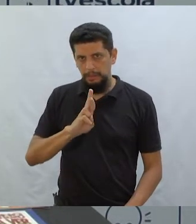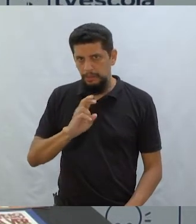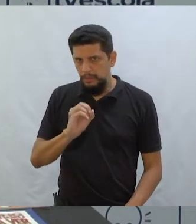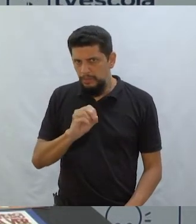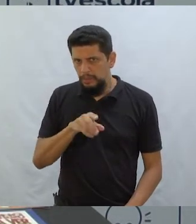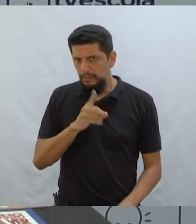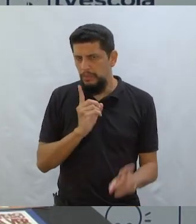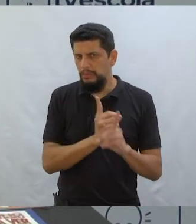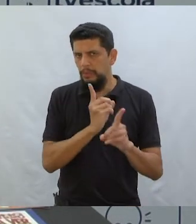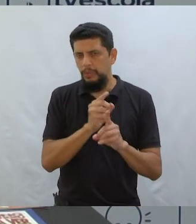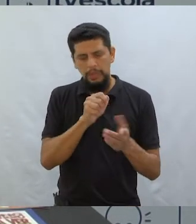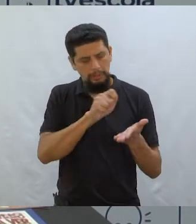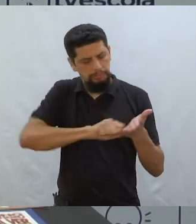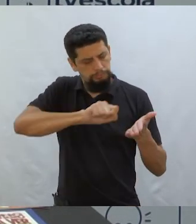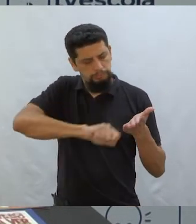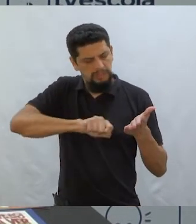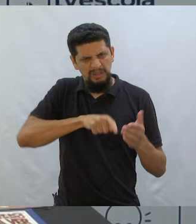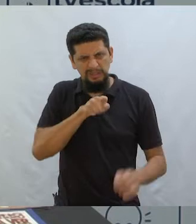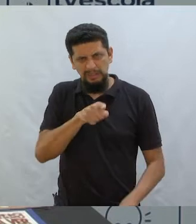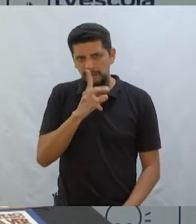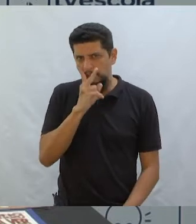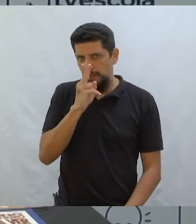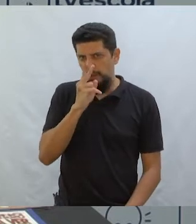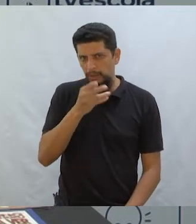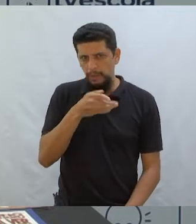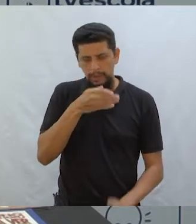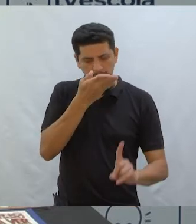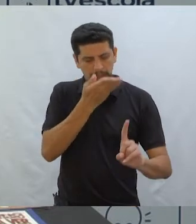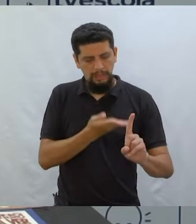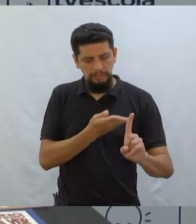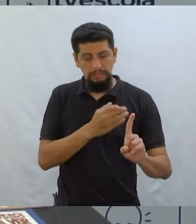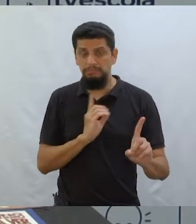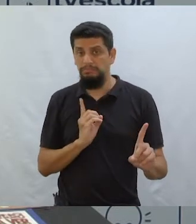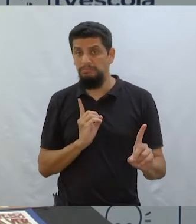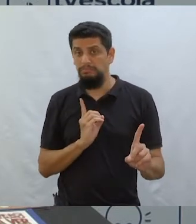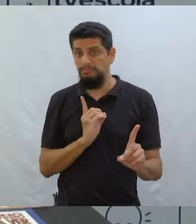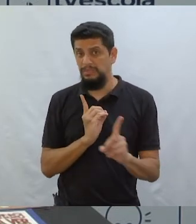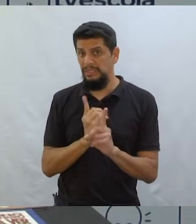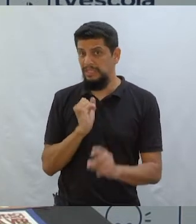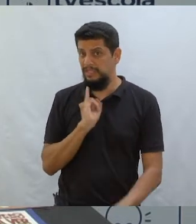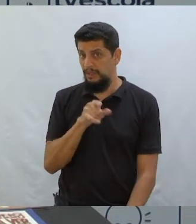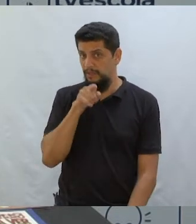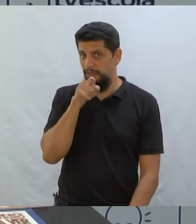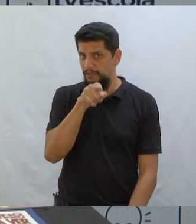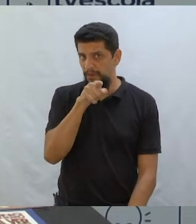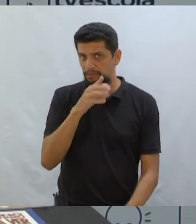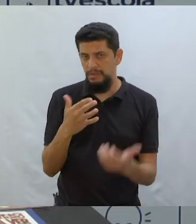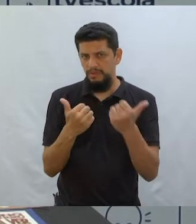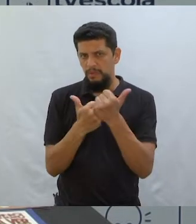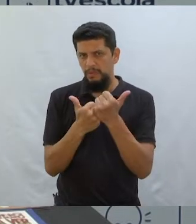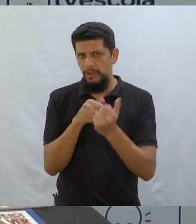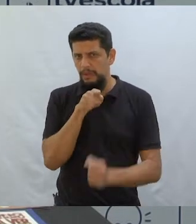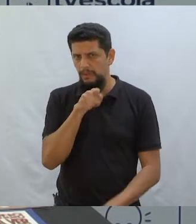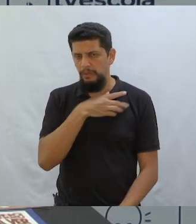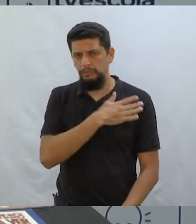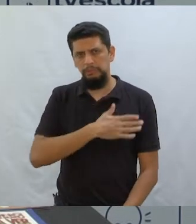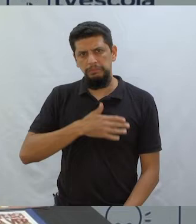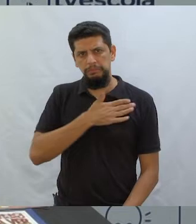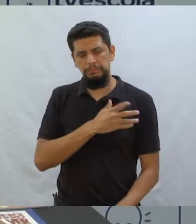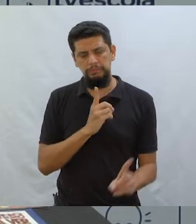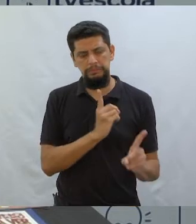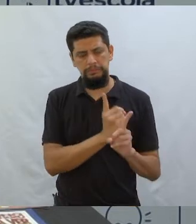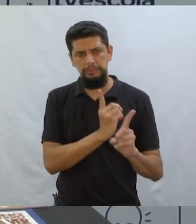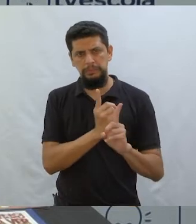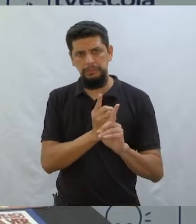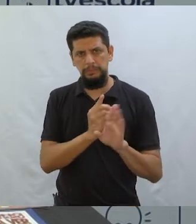encontrar o que que você marcou aí o que que você acha que ele vai encontrar e se fosse você o que você gostaria de